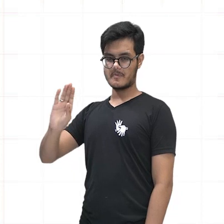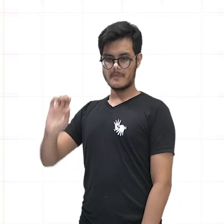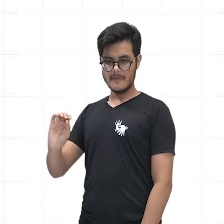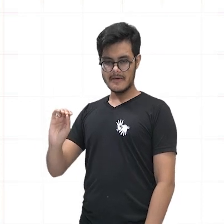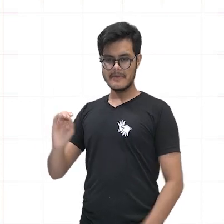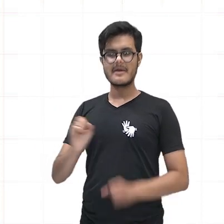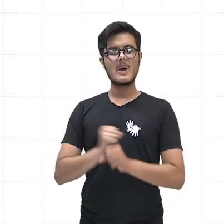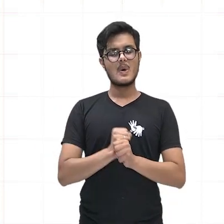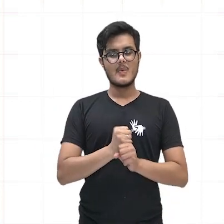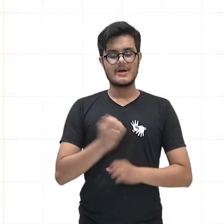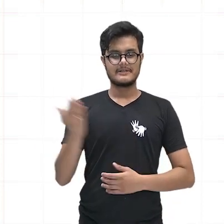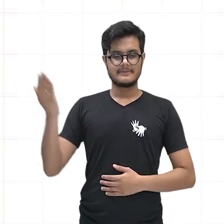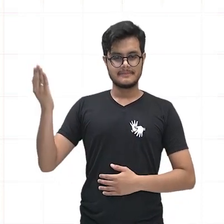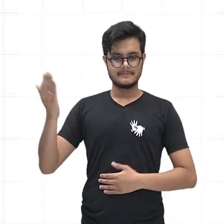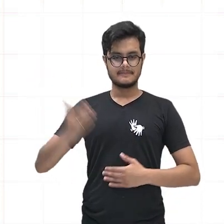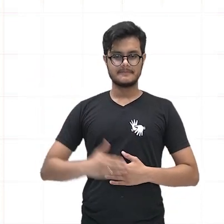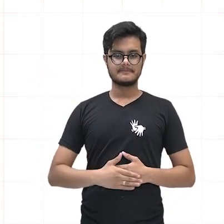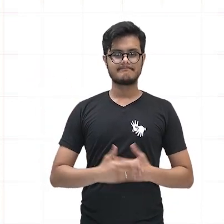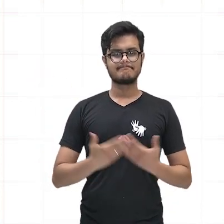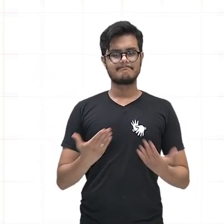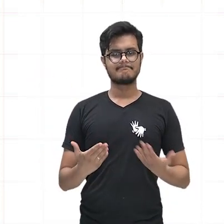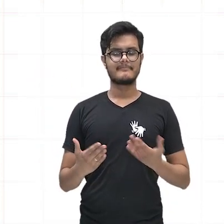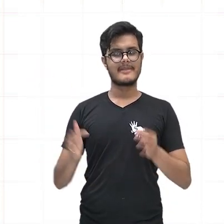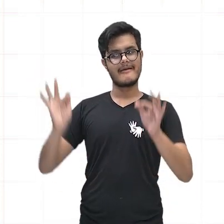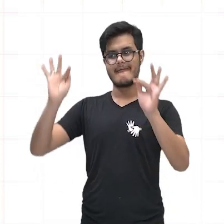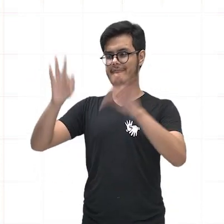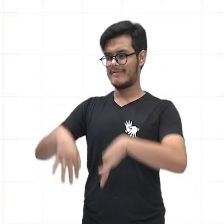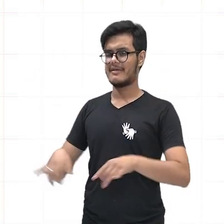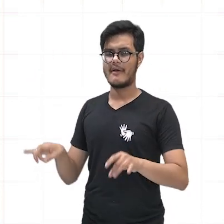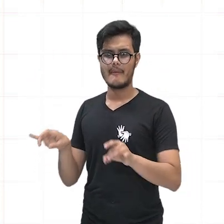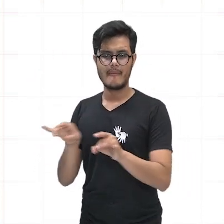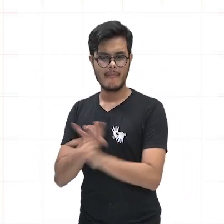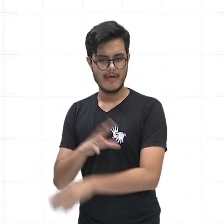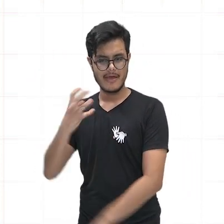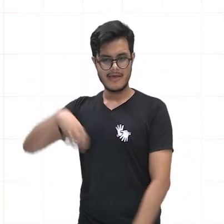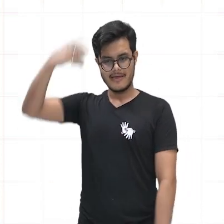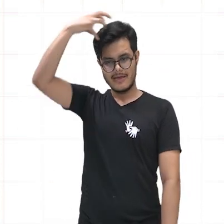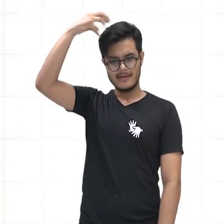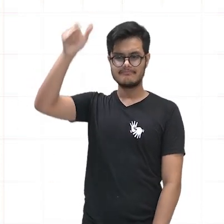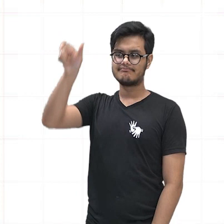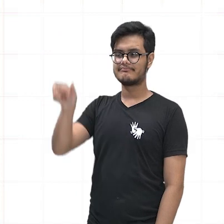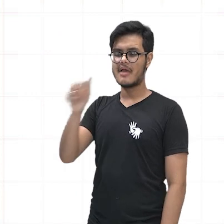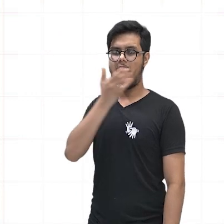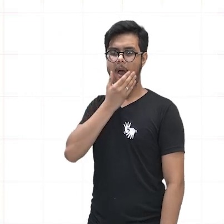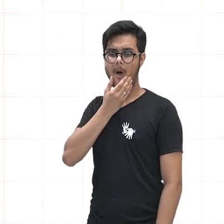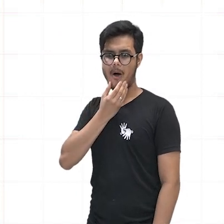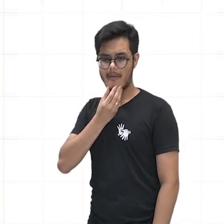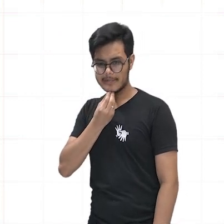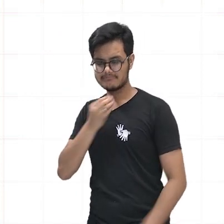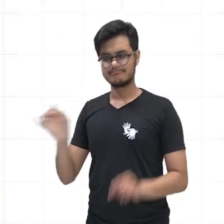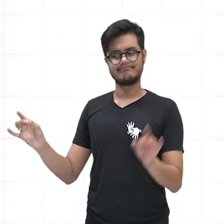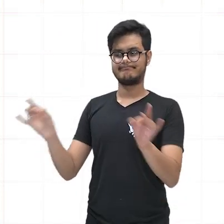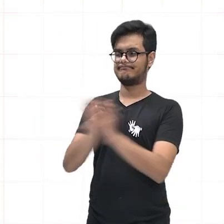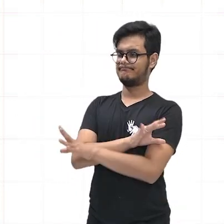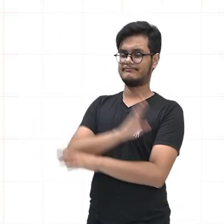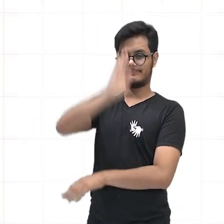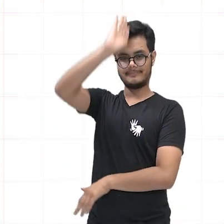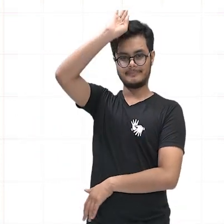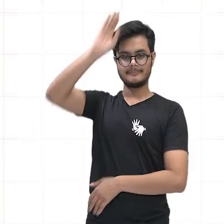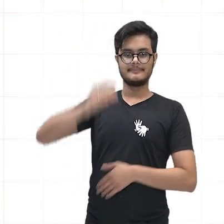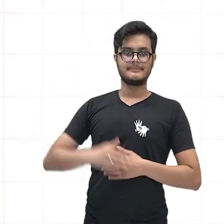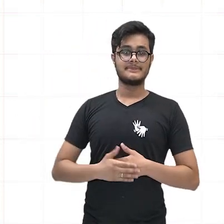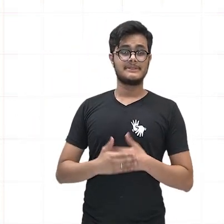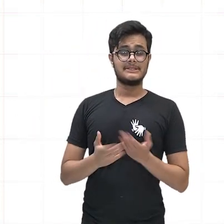510 entre as suas conquistas né ah último ele foi o último rei de Roma ficou